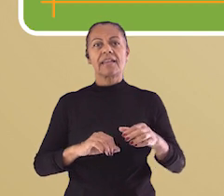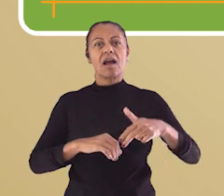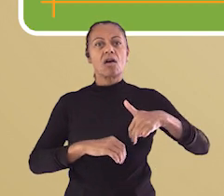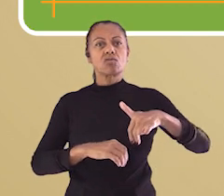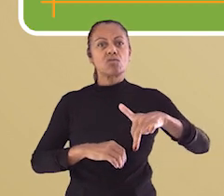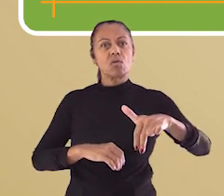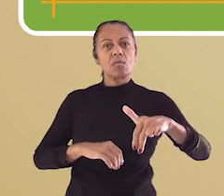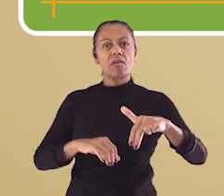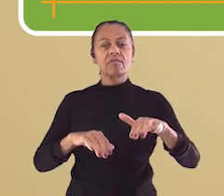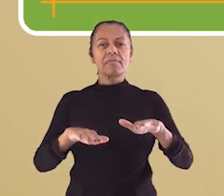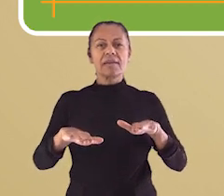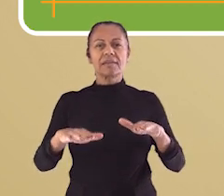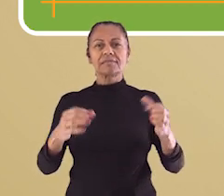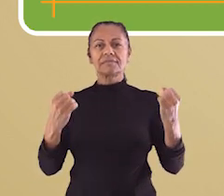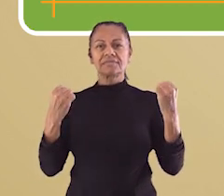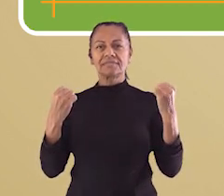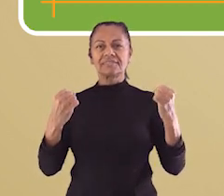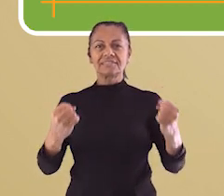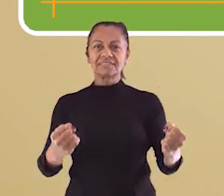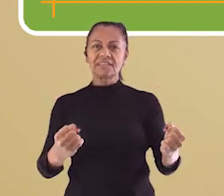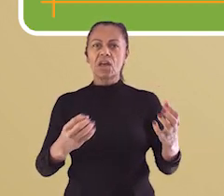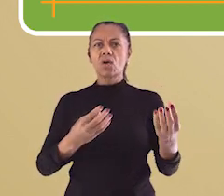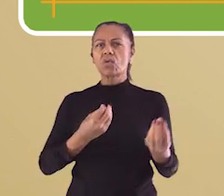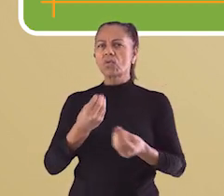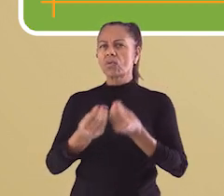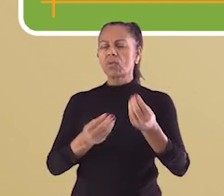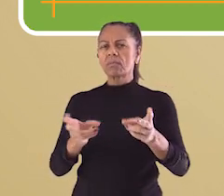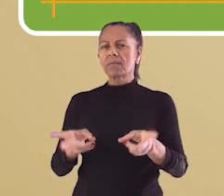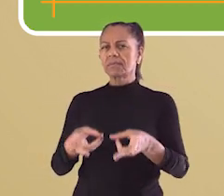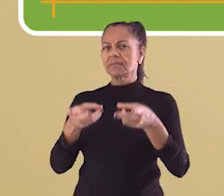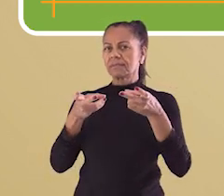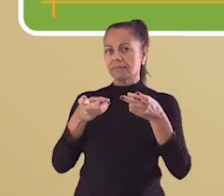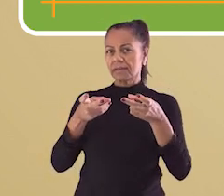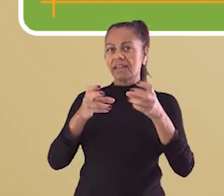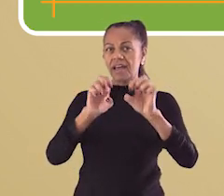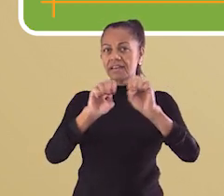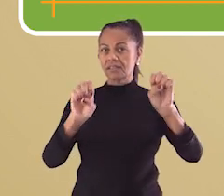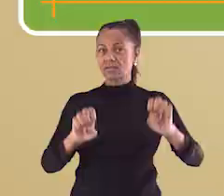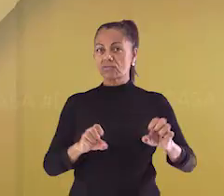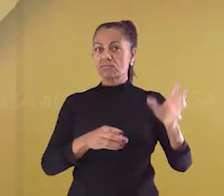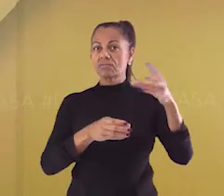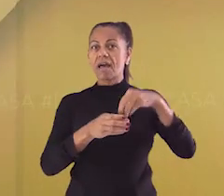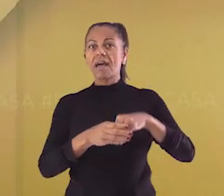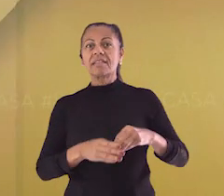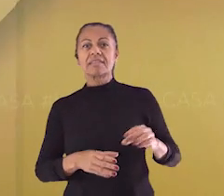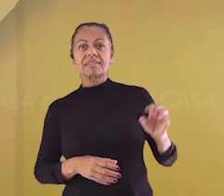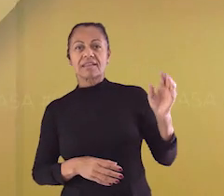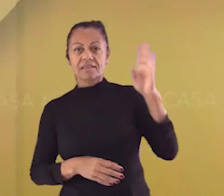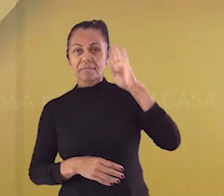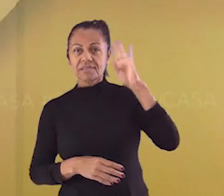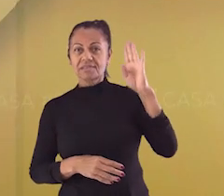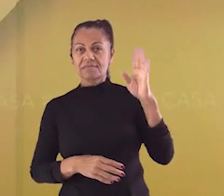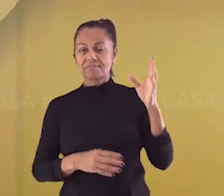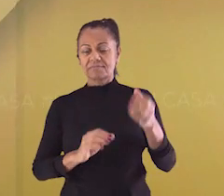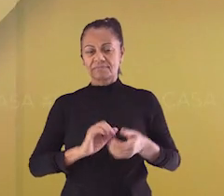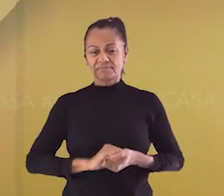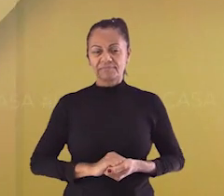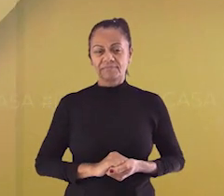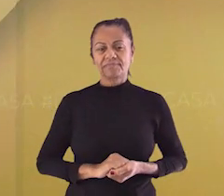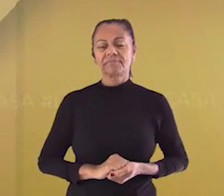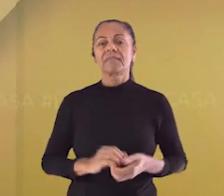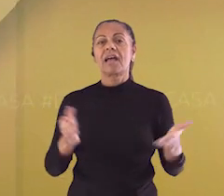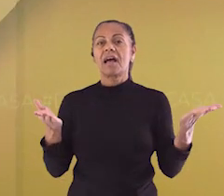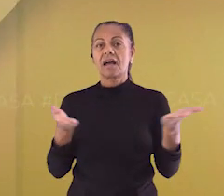movimento, além de identificar as principais estruturas envolvidas. Agora é com você. Pegue